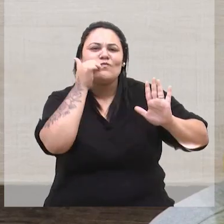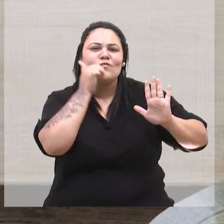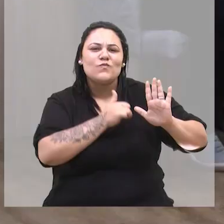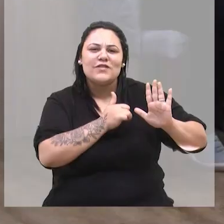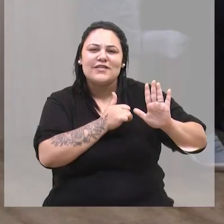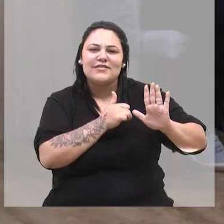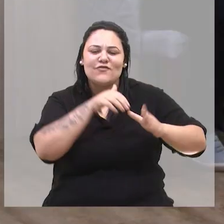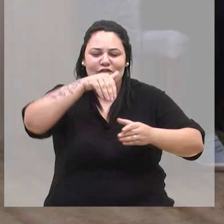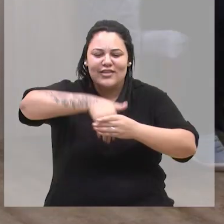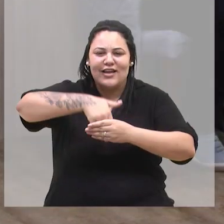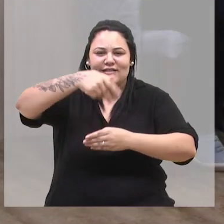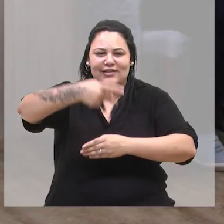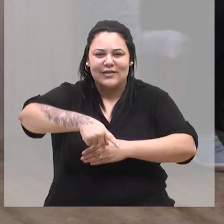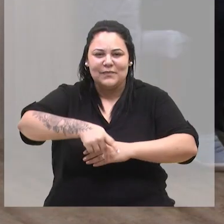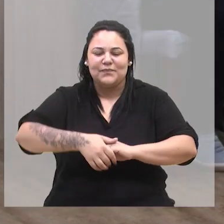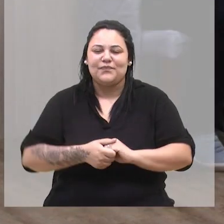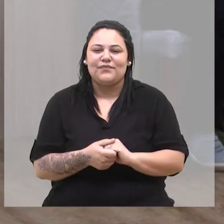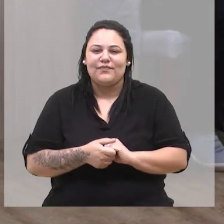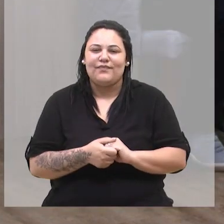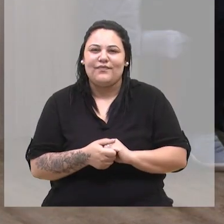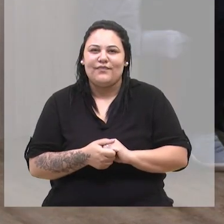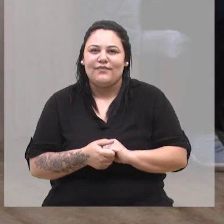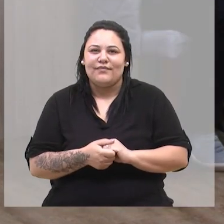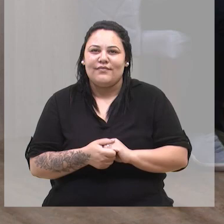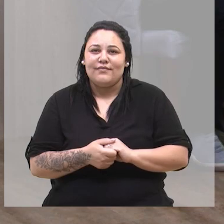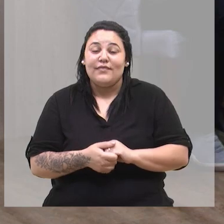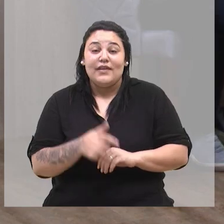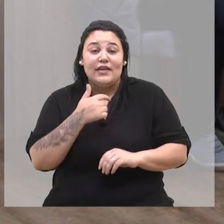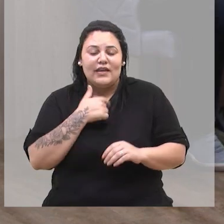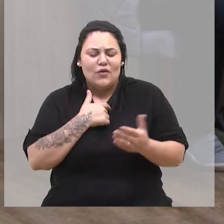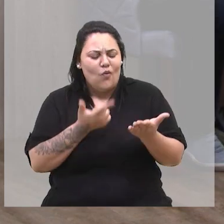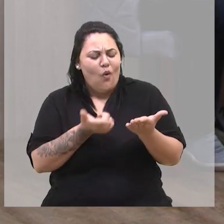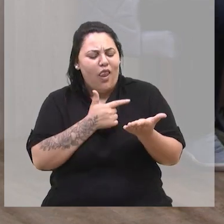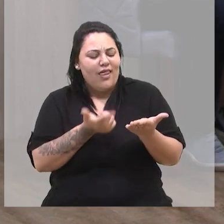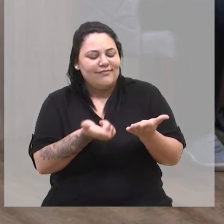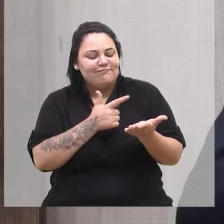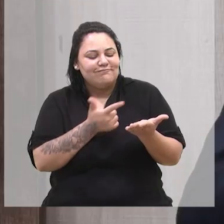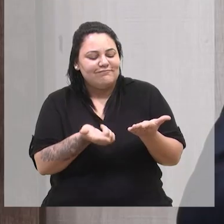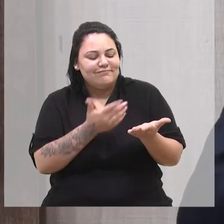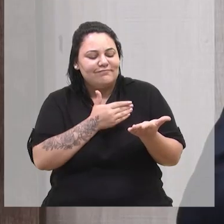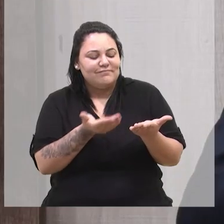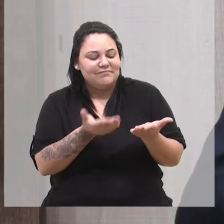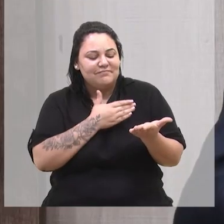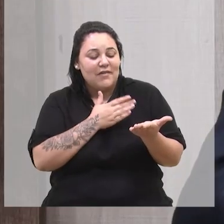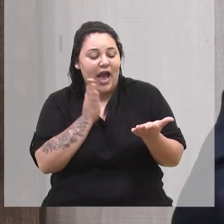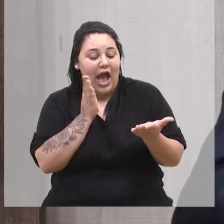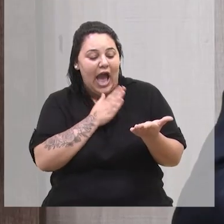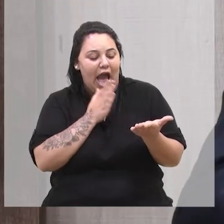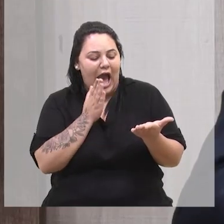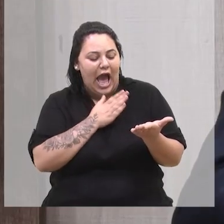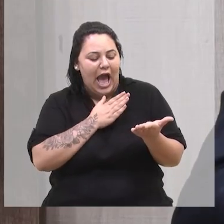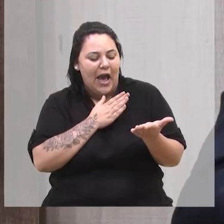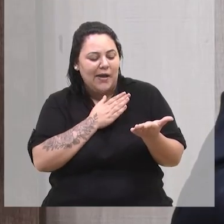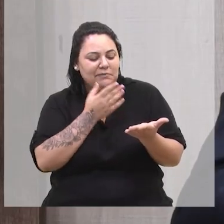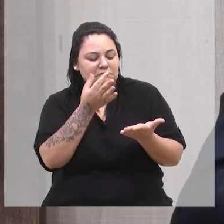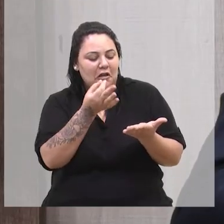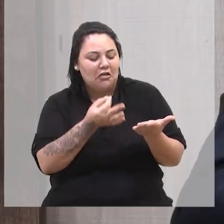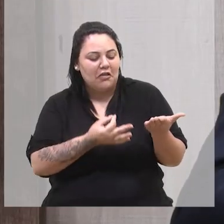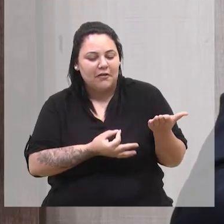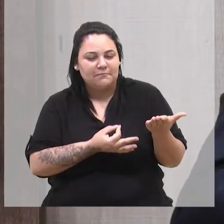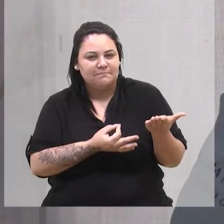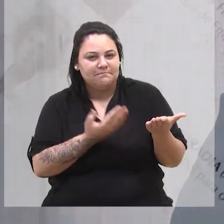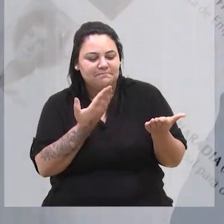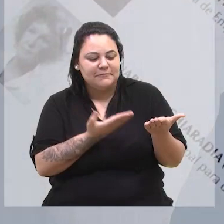nesta cidade. Eu aqui fazendo já uma folhada rápida de apêndice. Nós temos